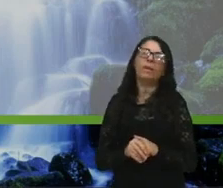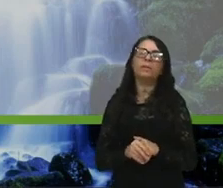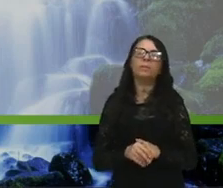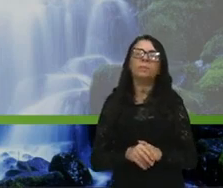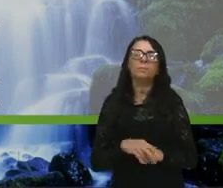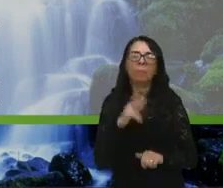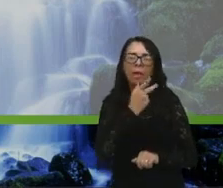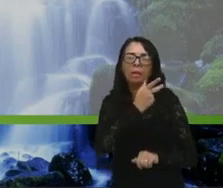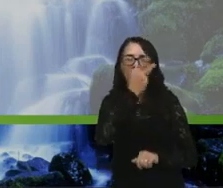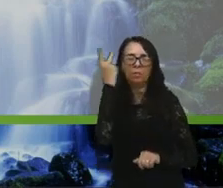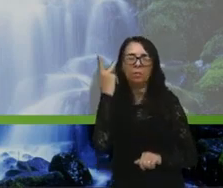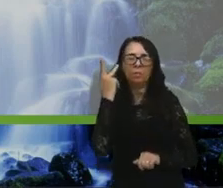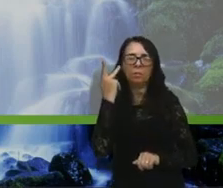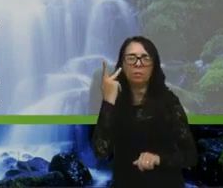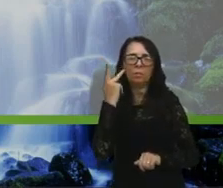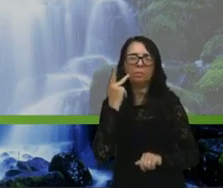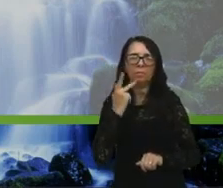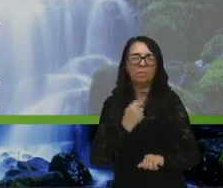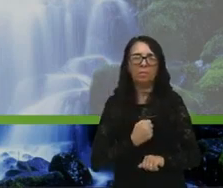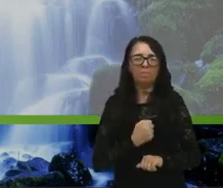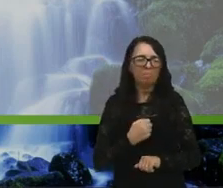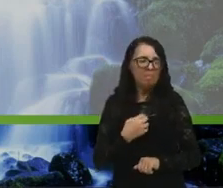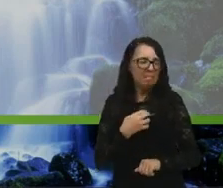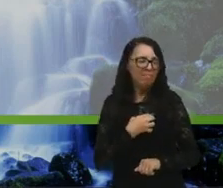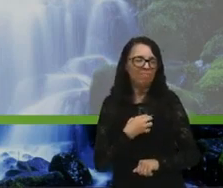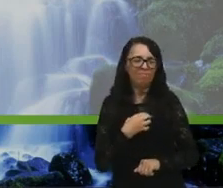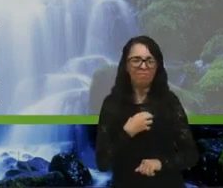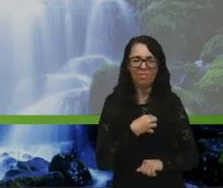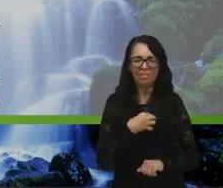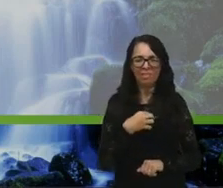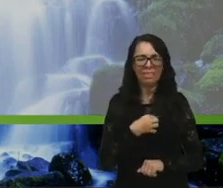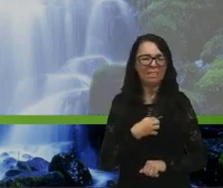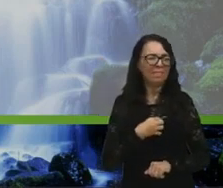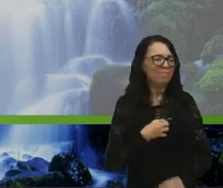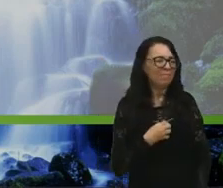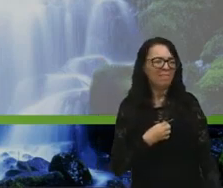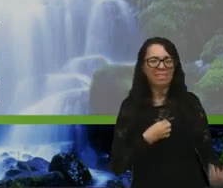porque desejos egoístas prevalecem no seu coração.